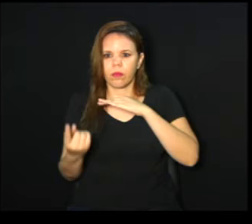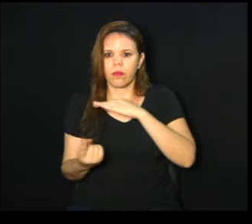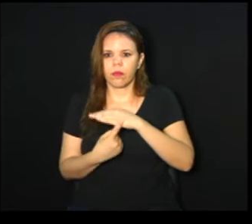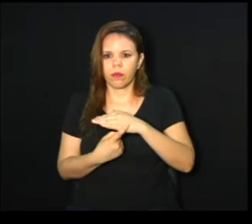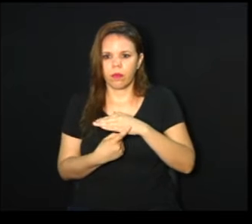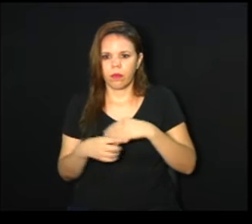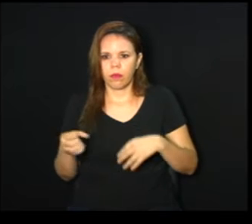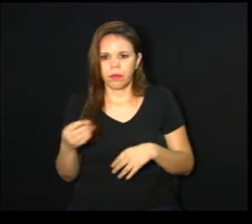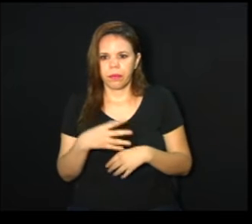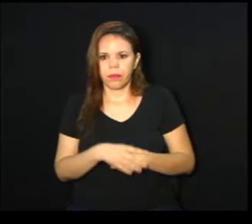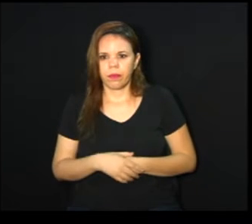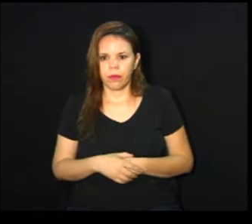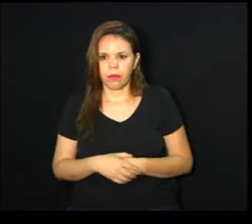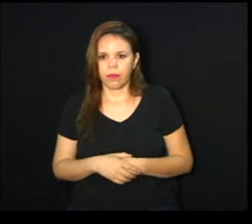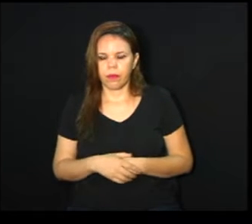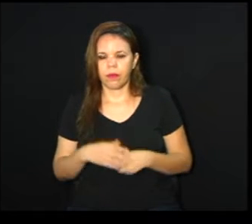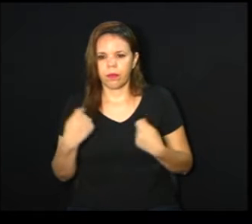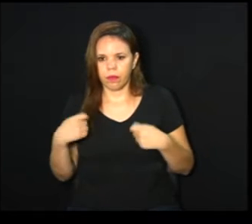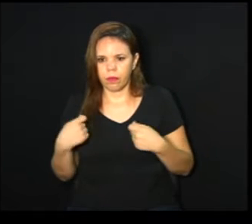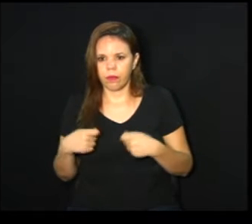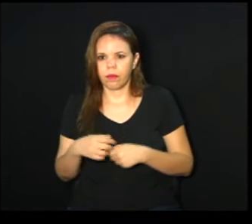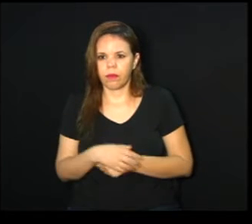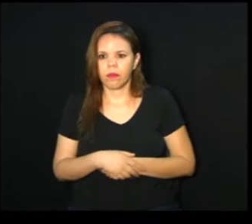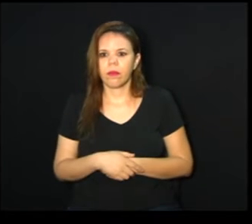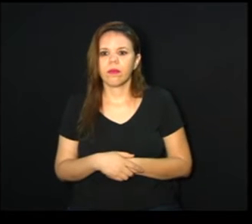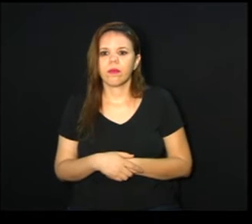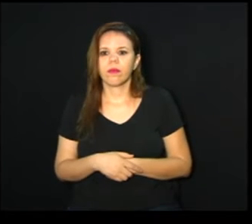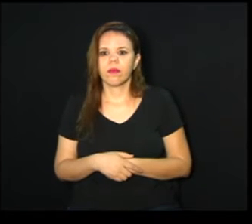novas regulamentações seriam necessárias.